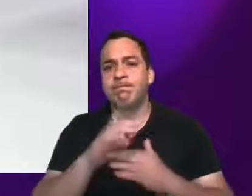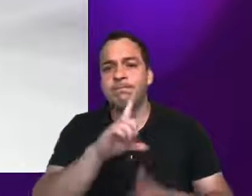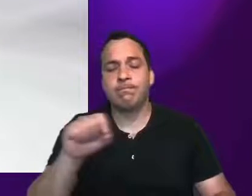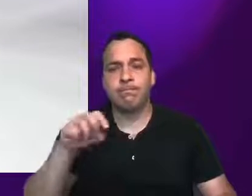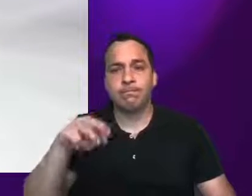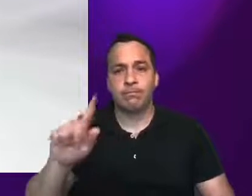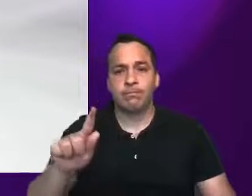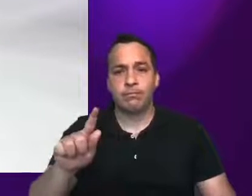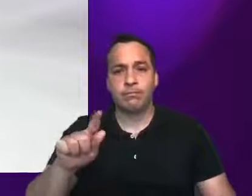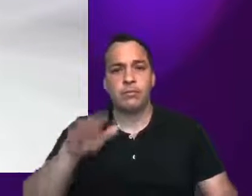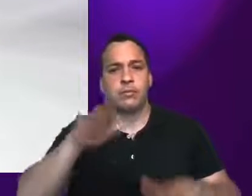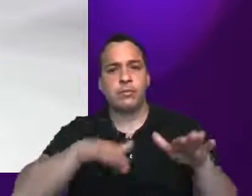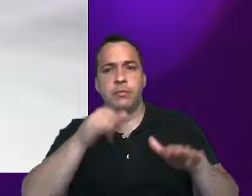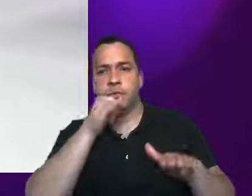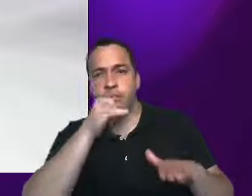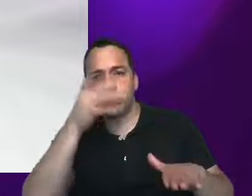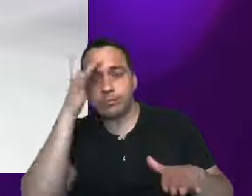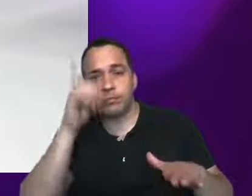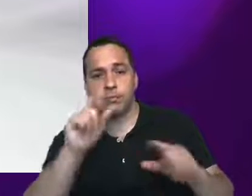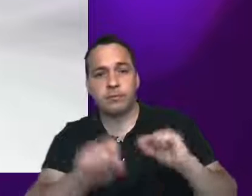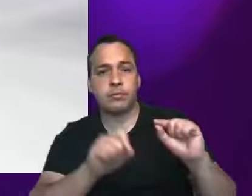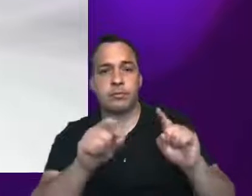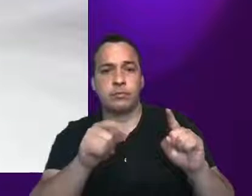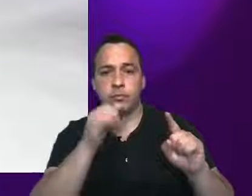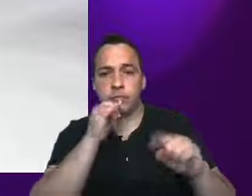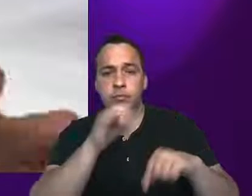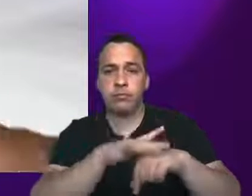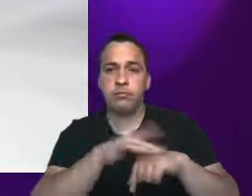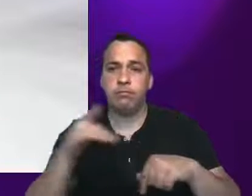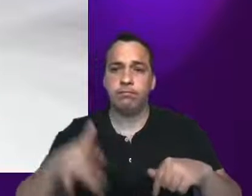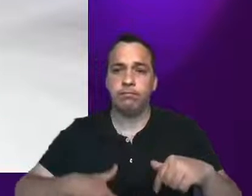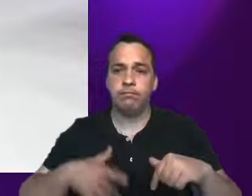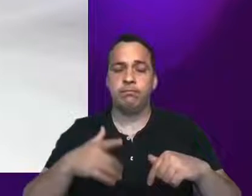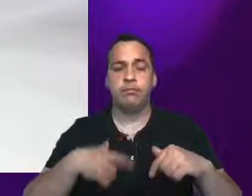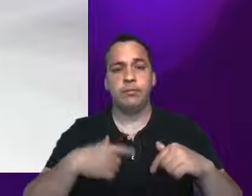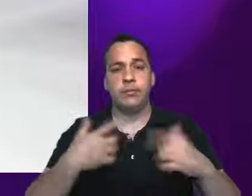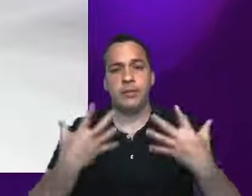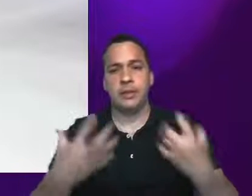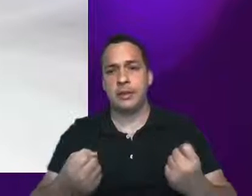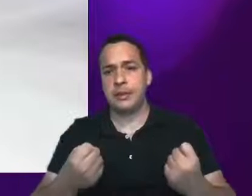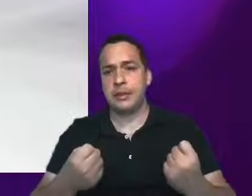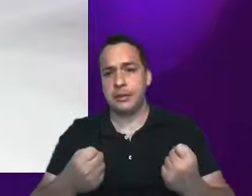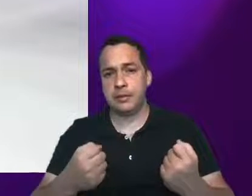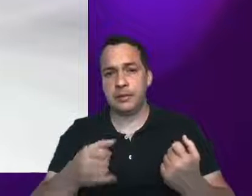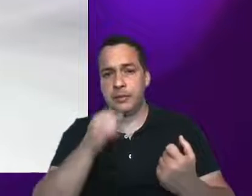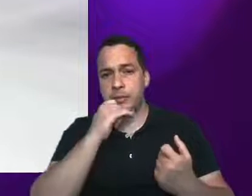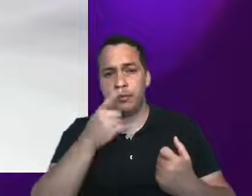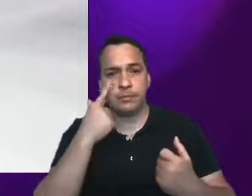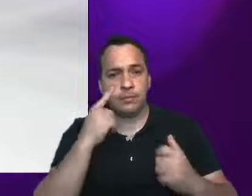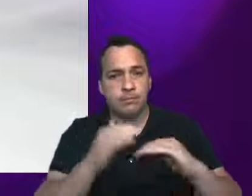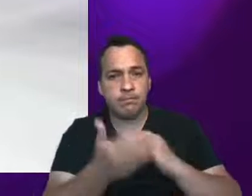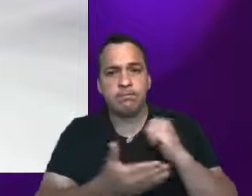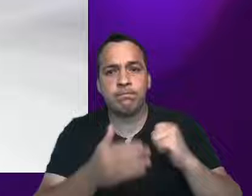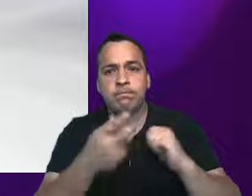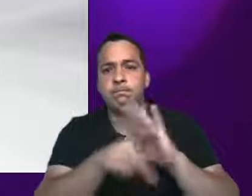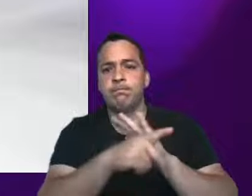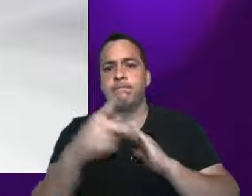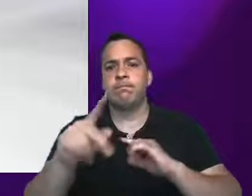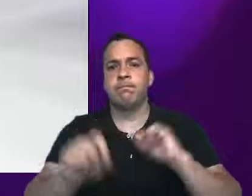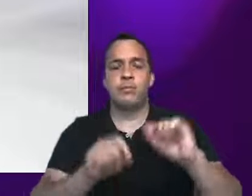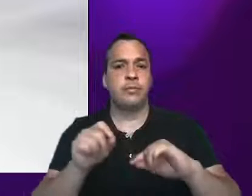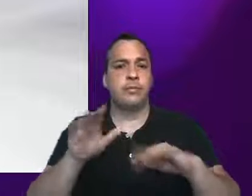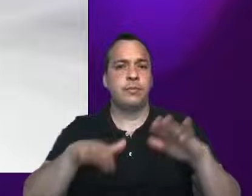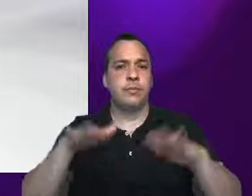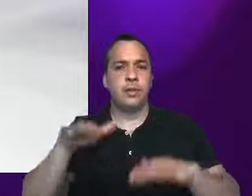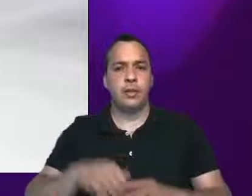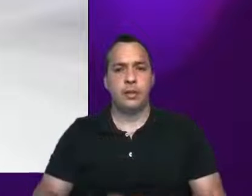do que aquele paciente hepatopata habitualmente recebe como o basal dele. Mas isso também